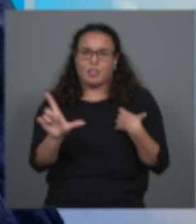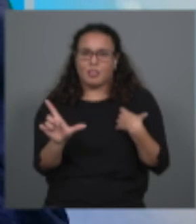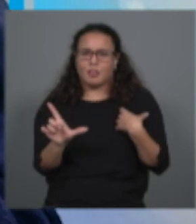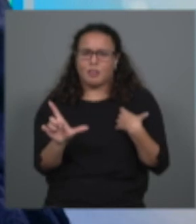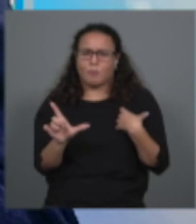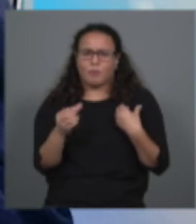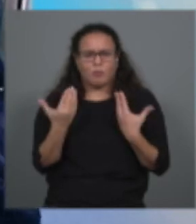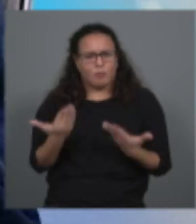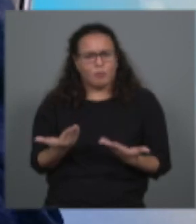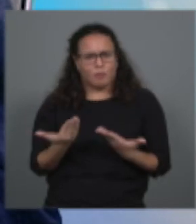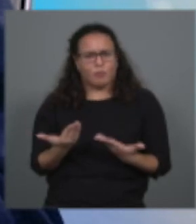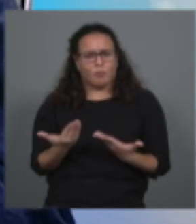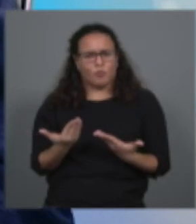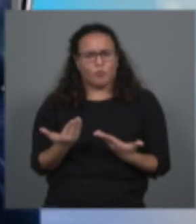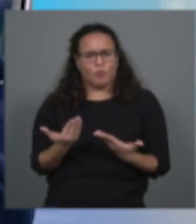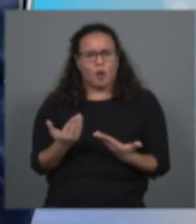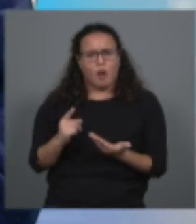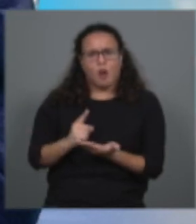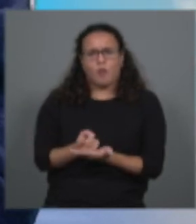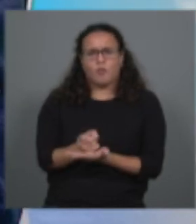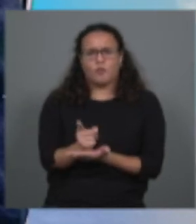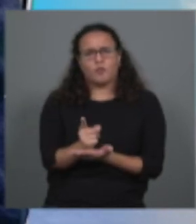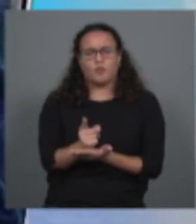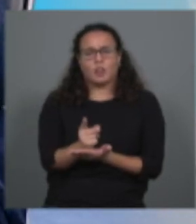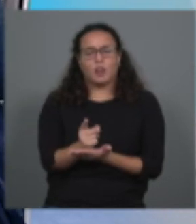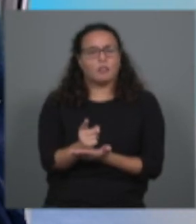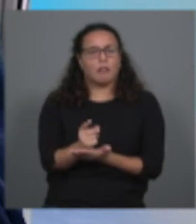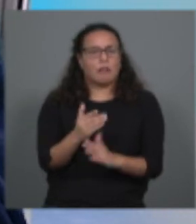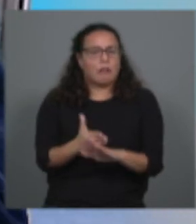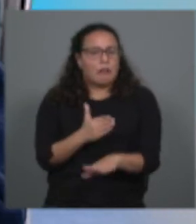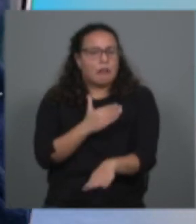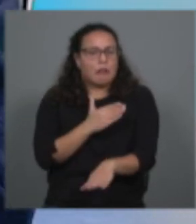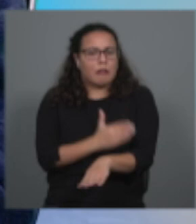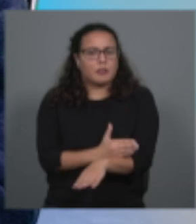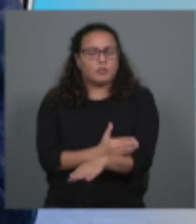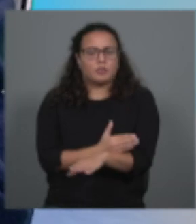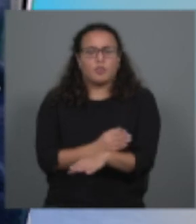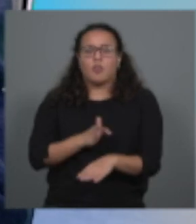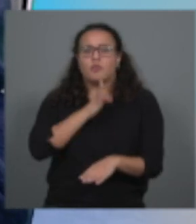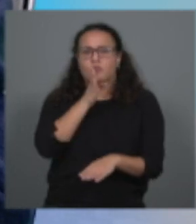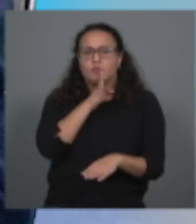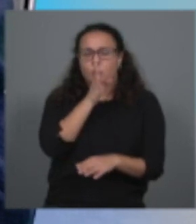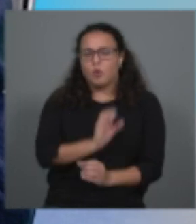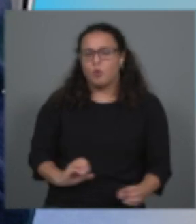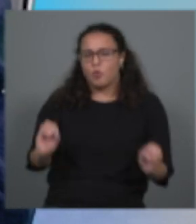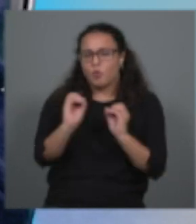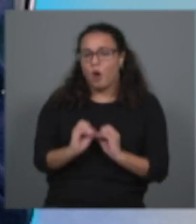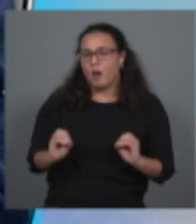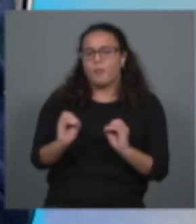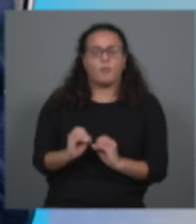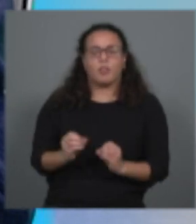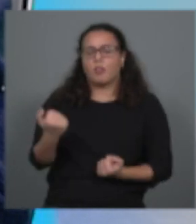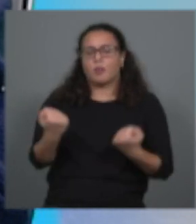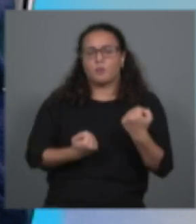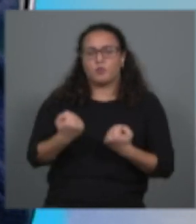naqueles tempos que não havia os comboios que há hoje, nem ele tinha automóvel privado, nem